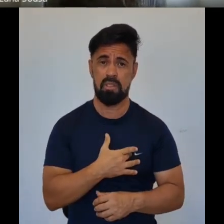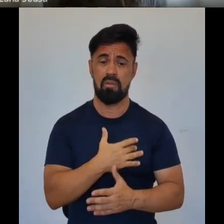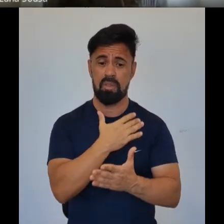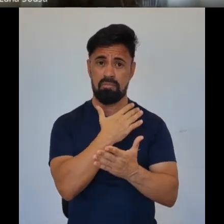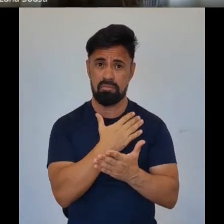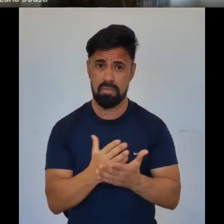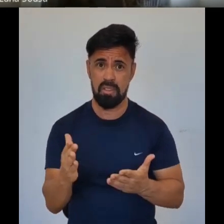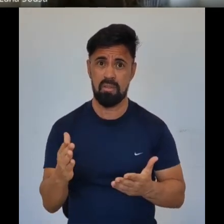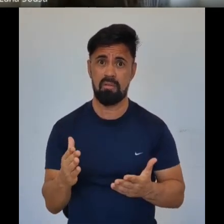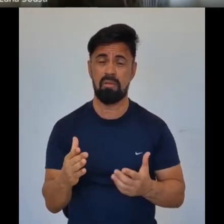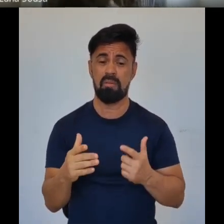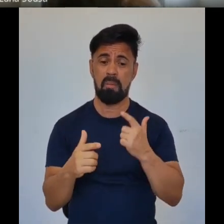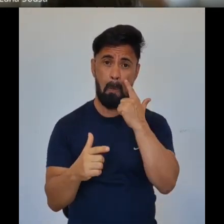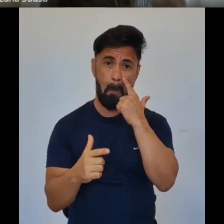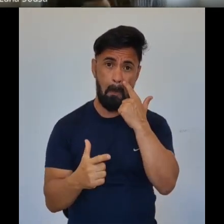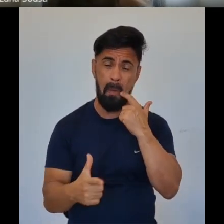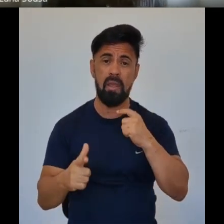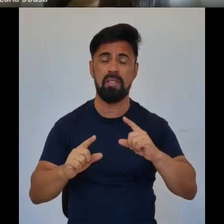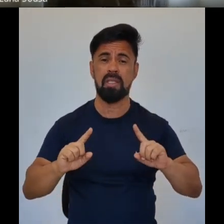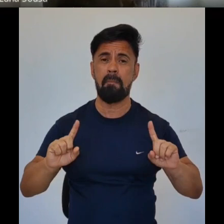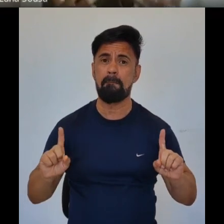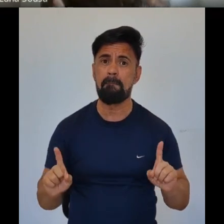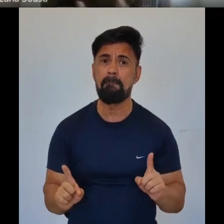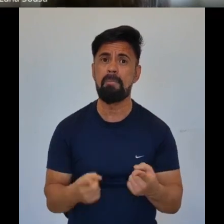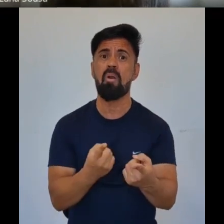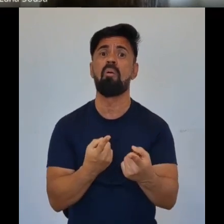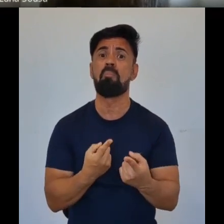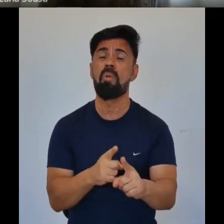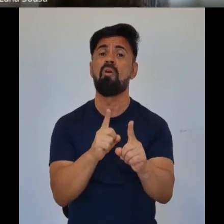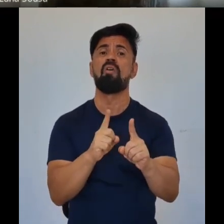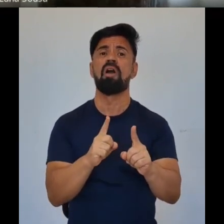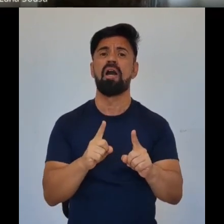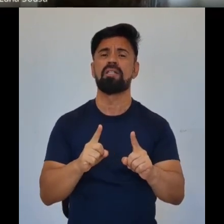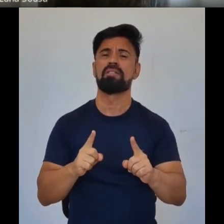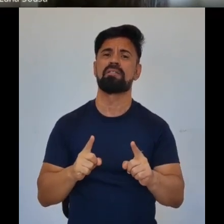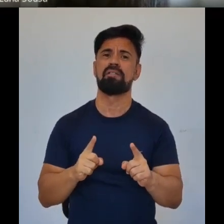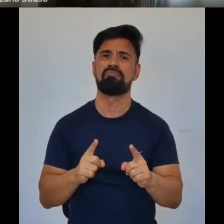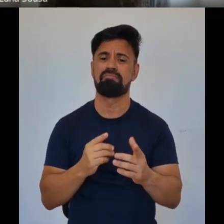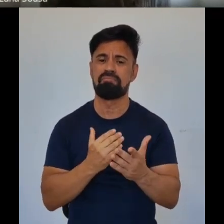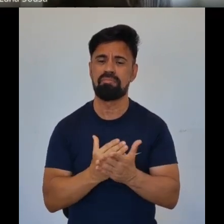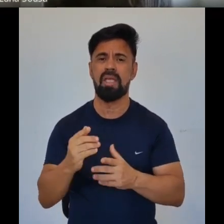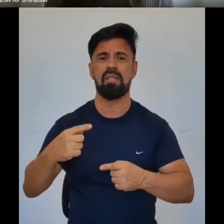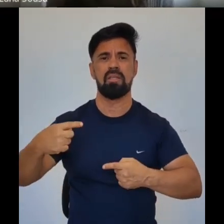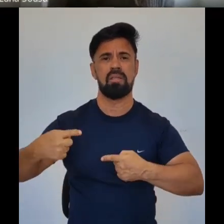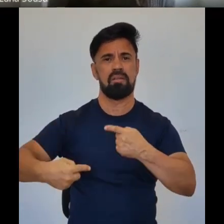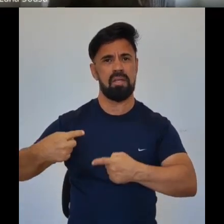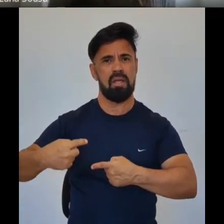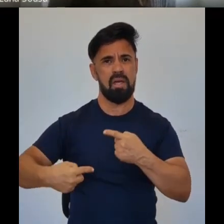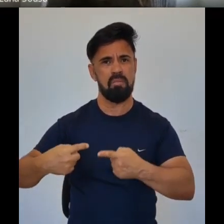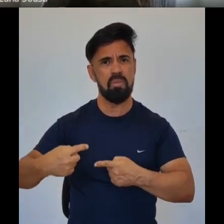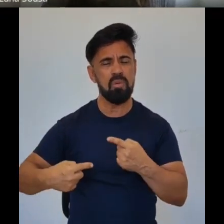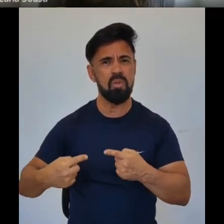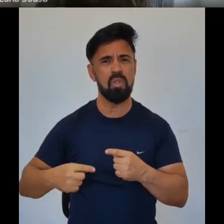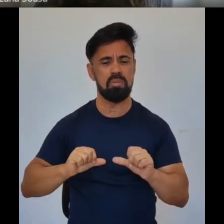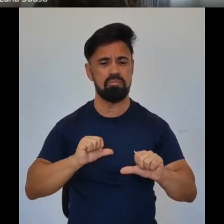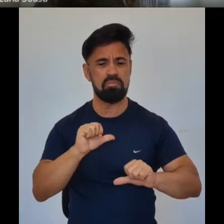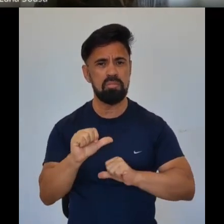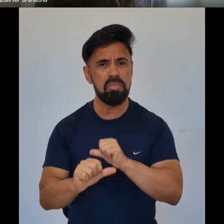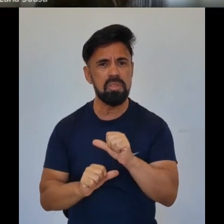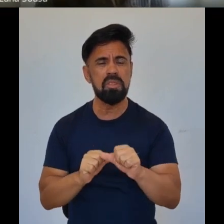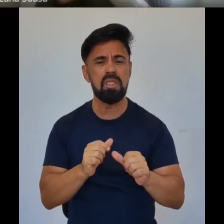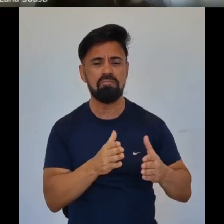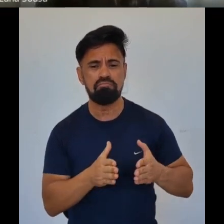dessas instâncias, né, a gente começa a provocação para a formulação de políticas. E aí essa política vai passar por uma estruturação